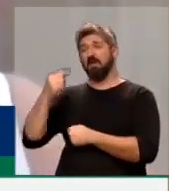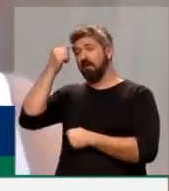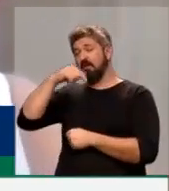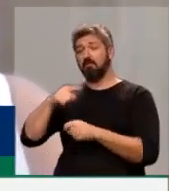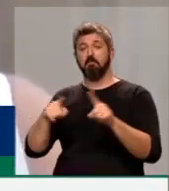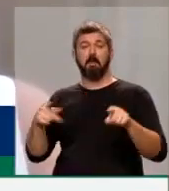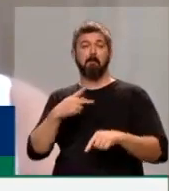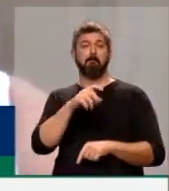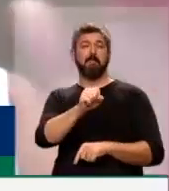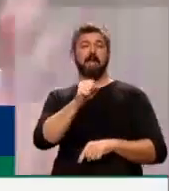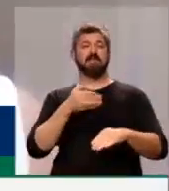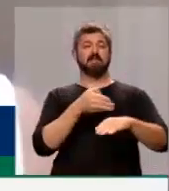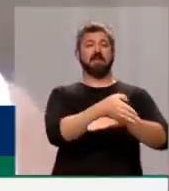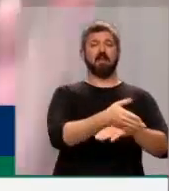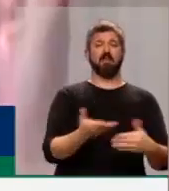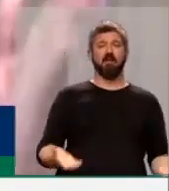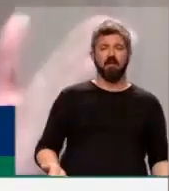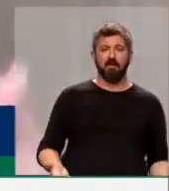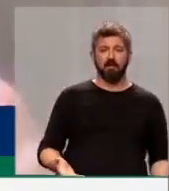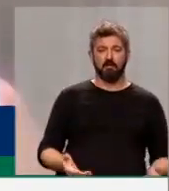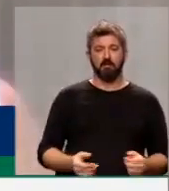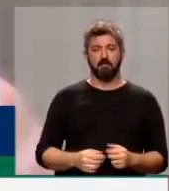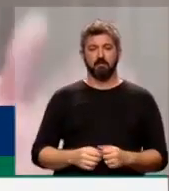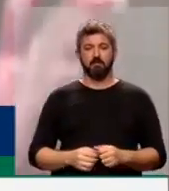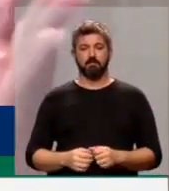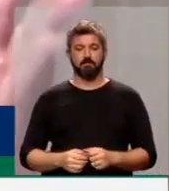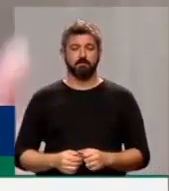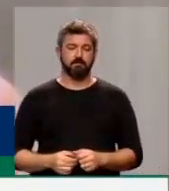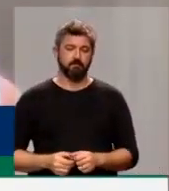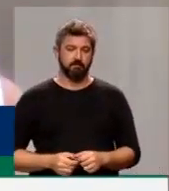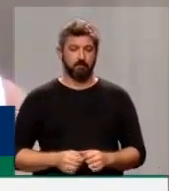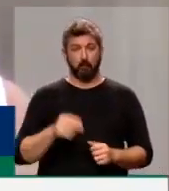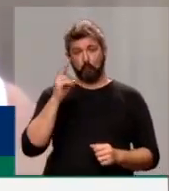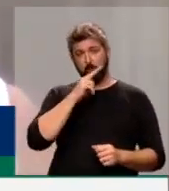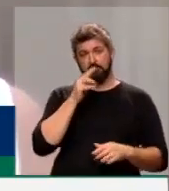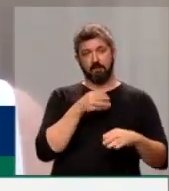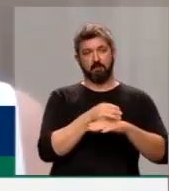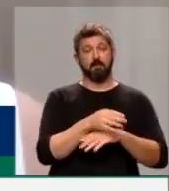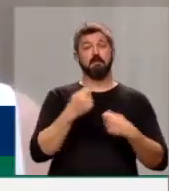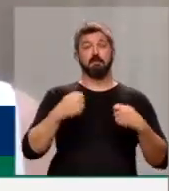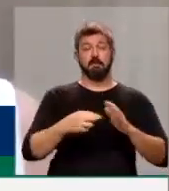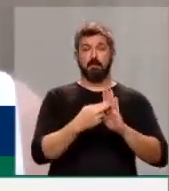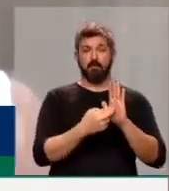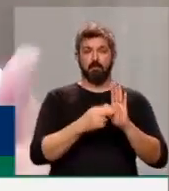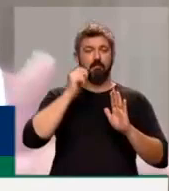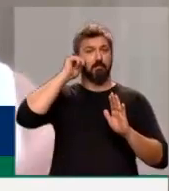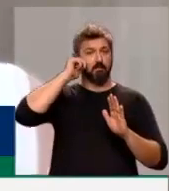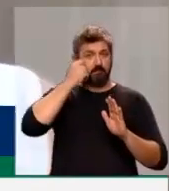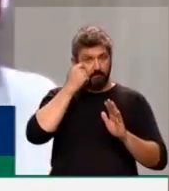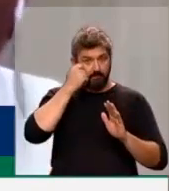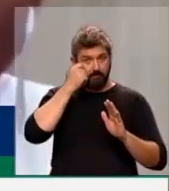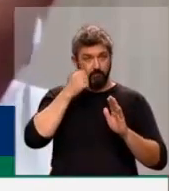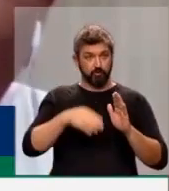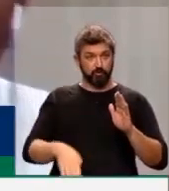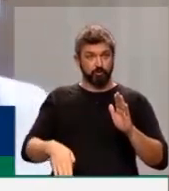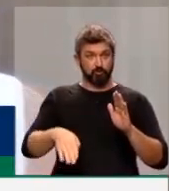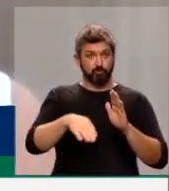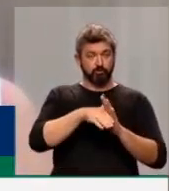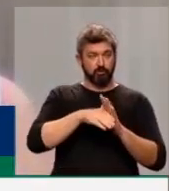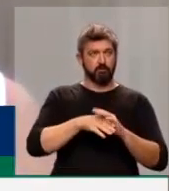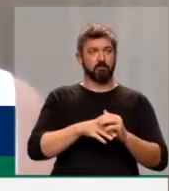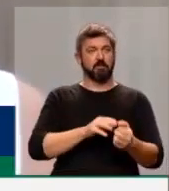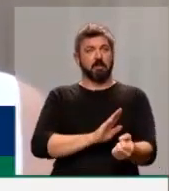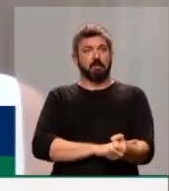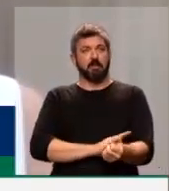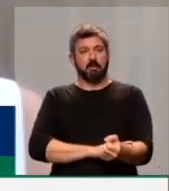no pronto-socorro. Além, então, de nós ser considerado, tem que ter um protocolo, que ser negro, que se chega hipertenso e